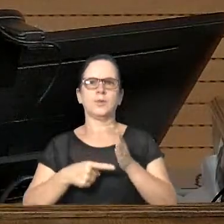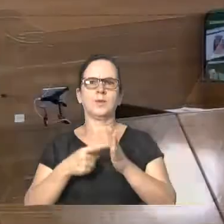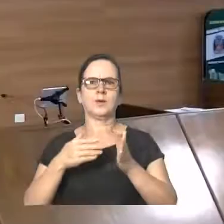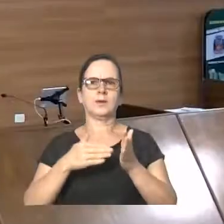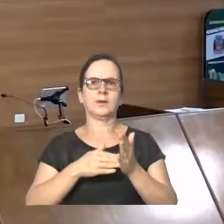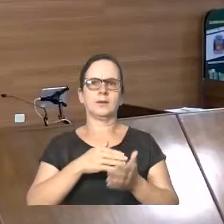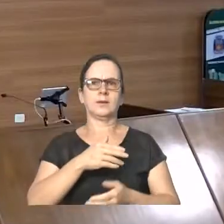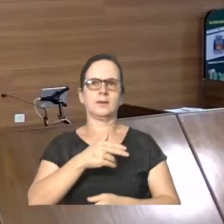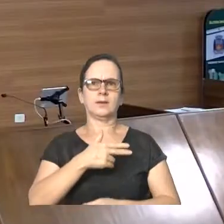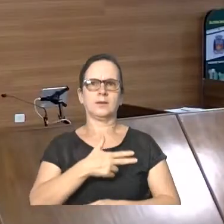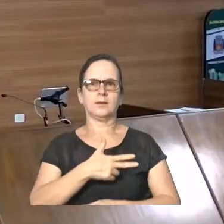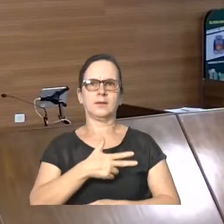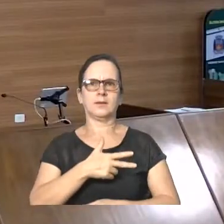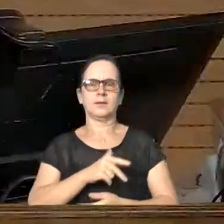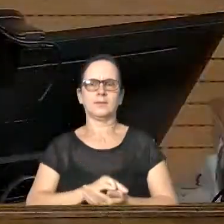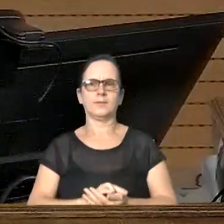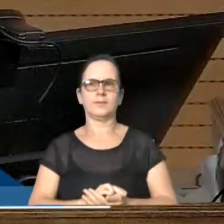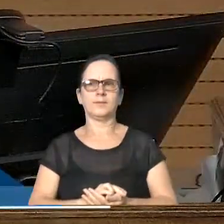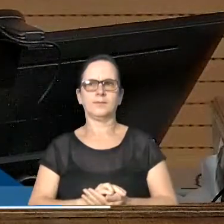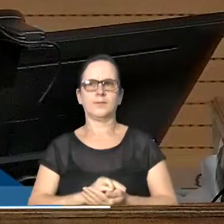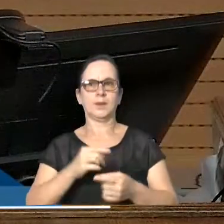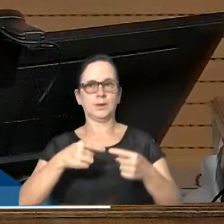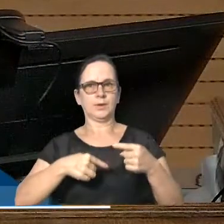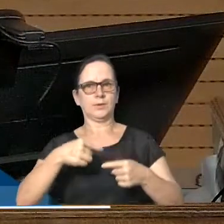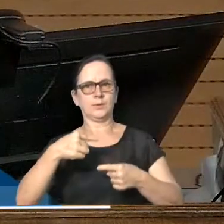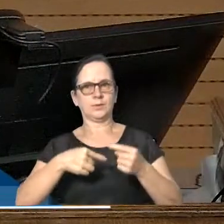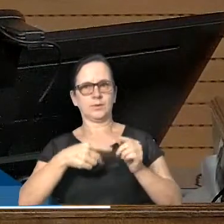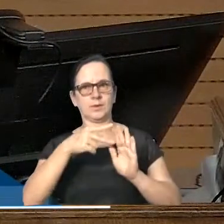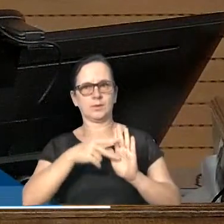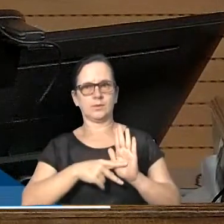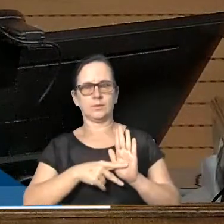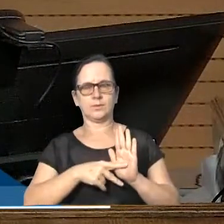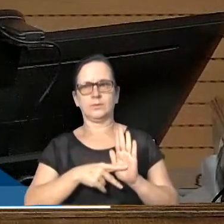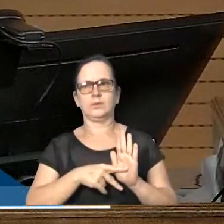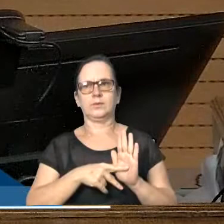Artigo 1º ao artigo 3º. Em discussão.